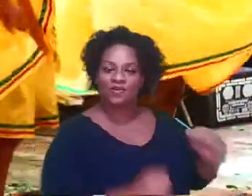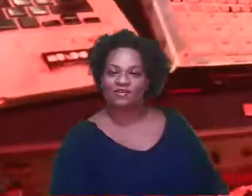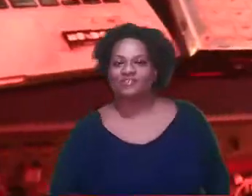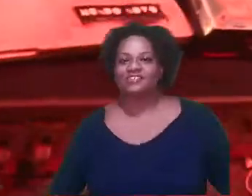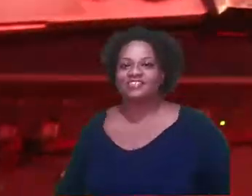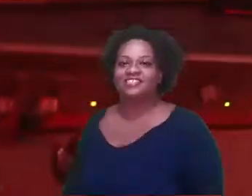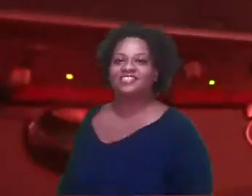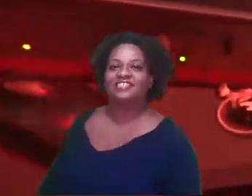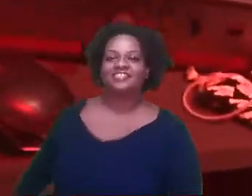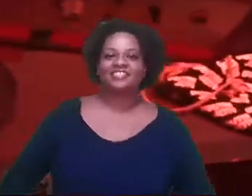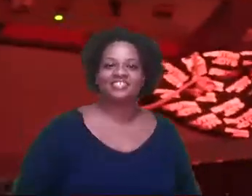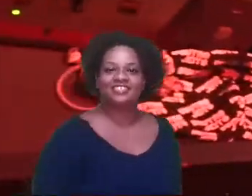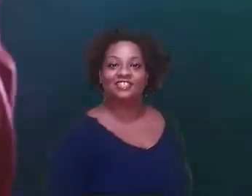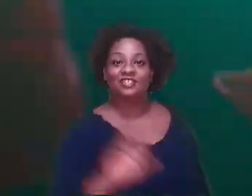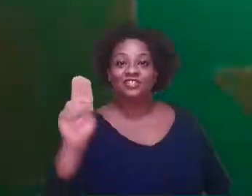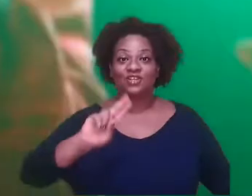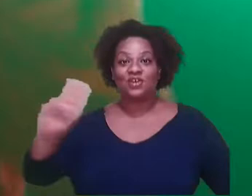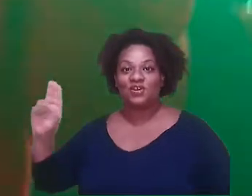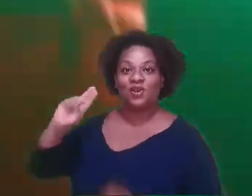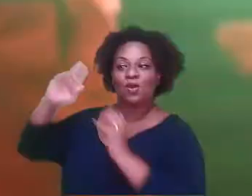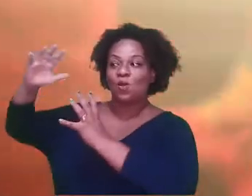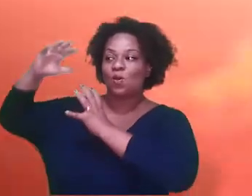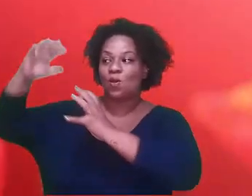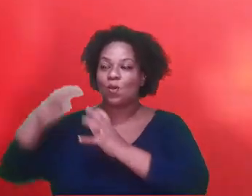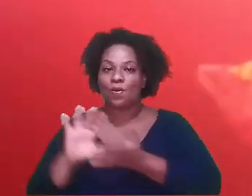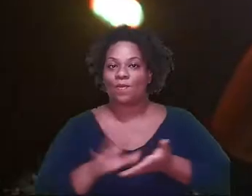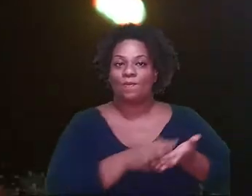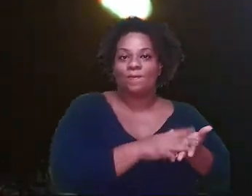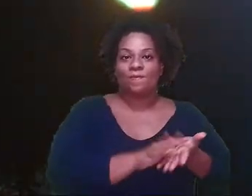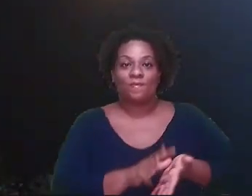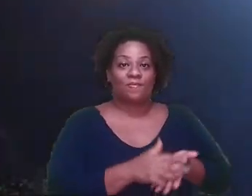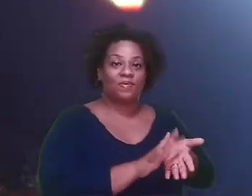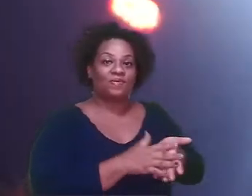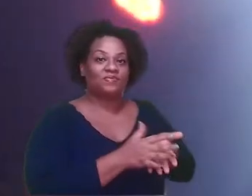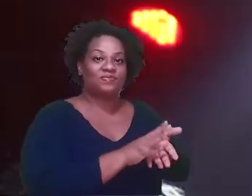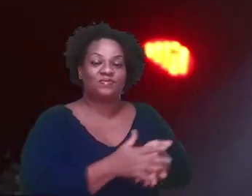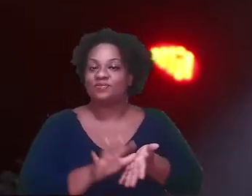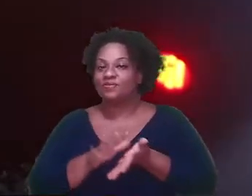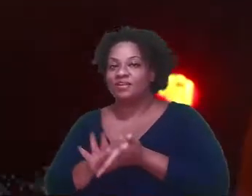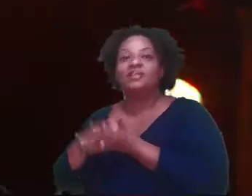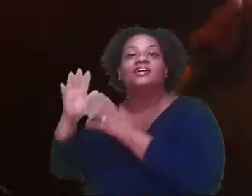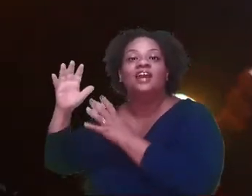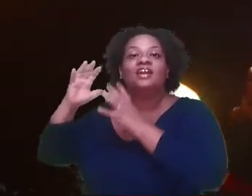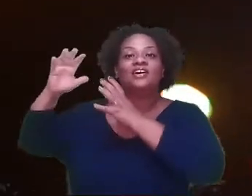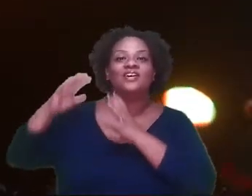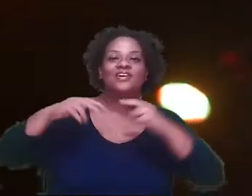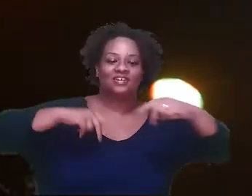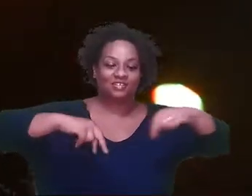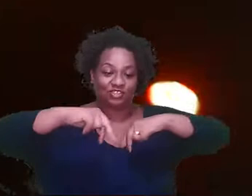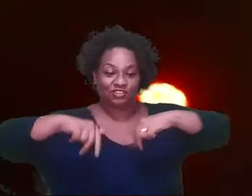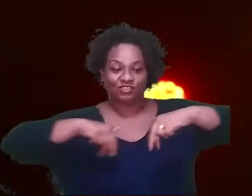Ubingada. Nome desse coco, digo o nome desse coco. É o Coco de Ubingada. Diga lá que coco é. É o Coco